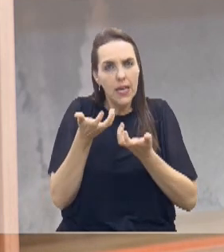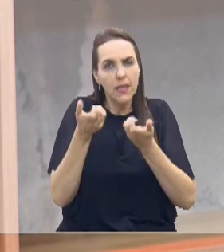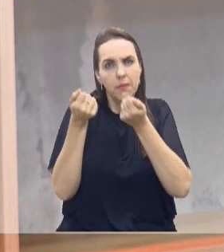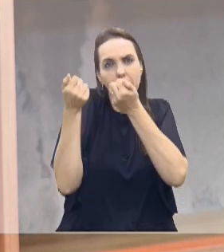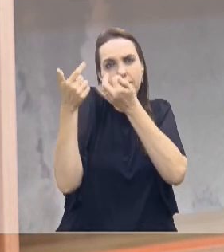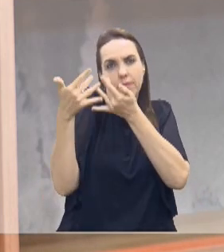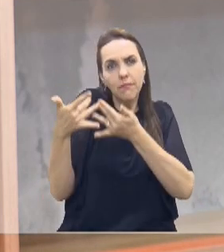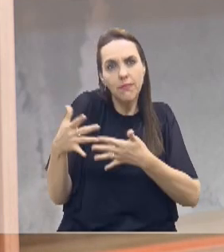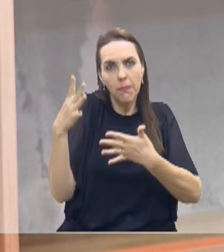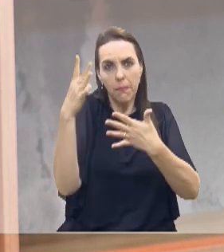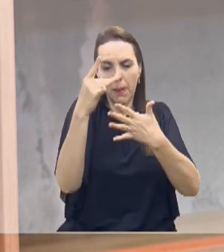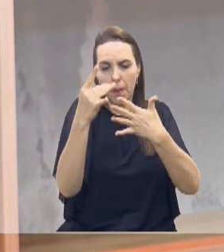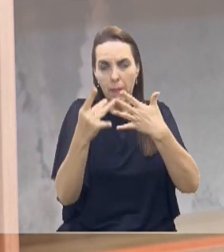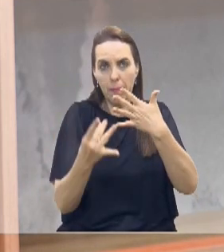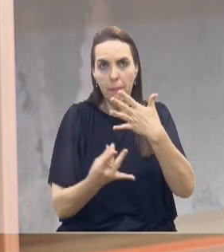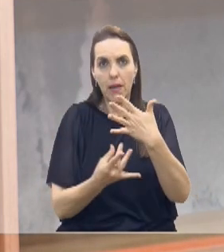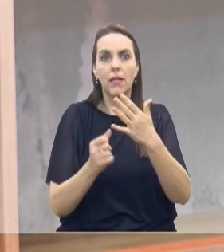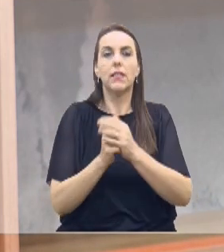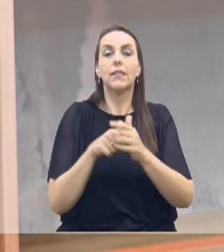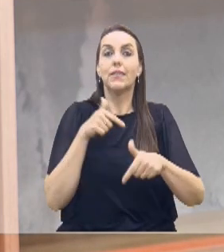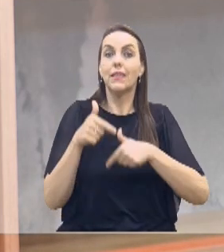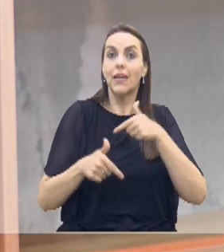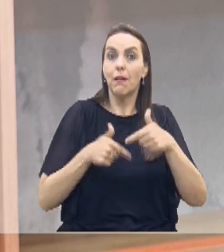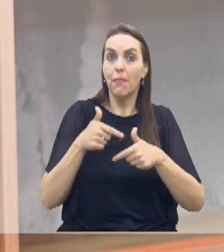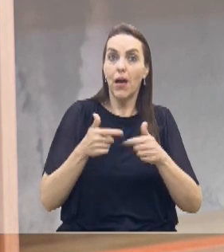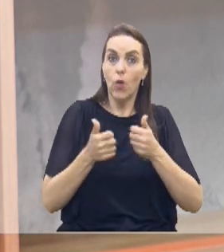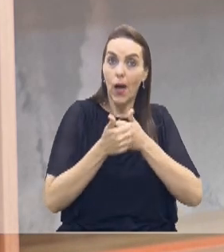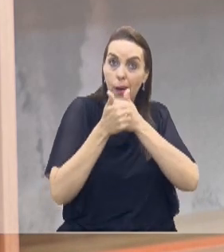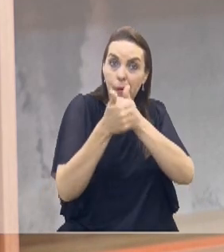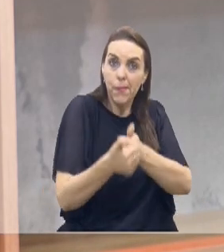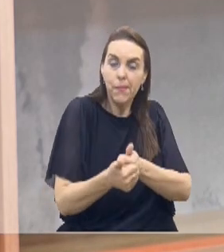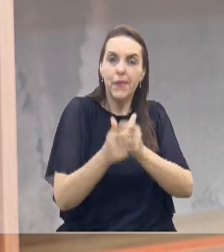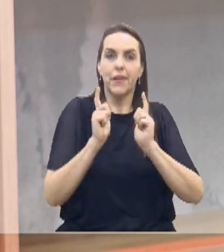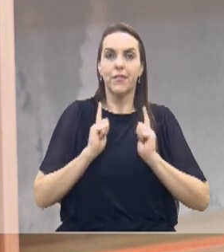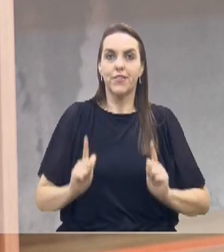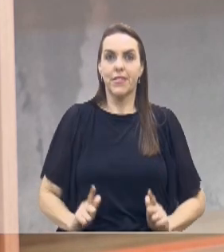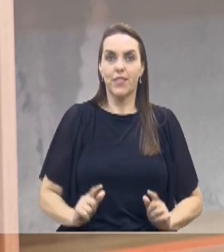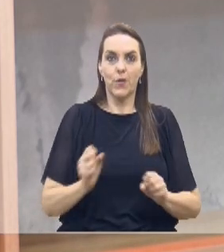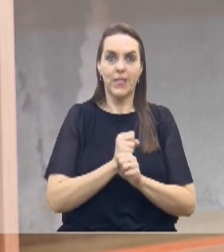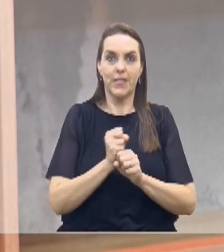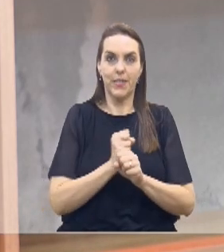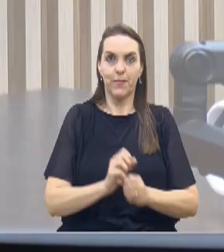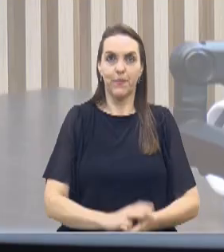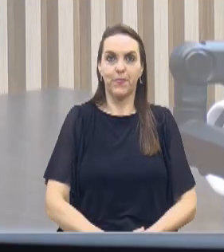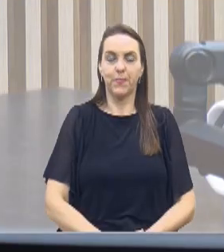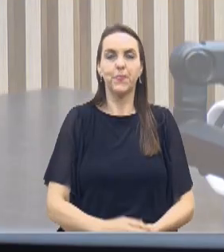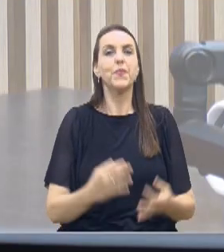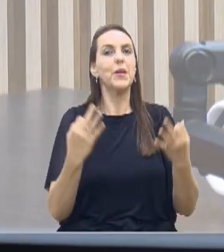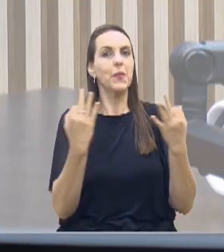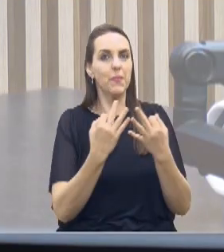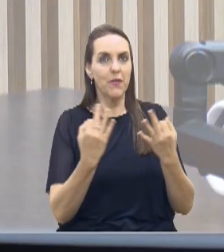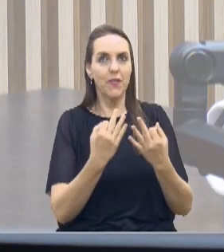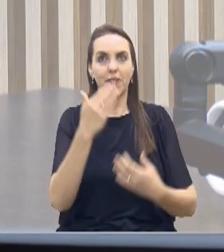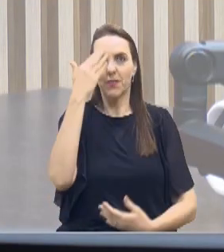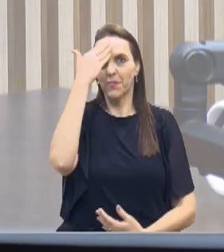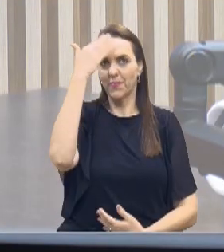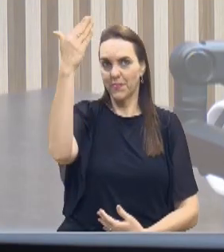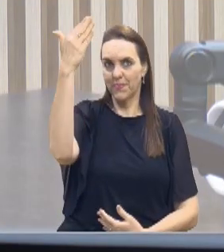esses eixos de trabalho que acompanharam a gestão da casa ao longo deste ano. Perfeito, eu ia dizer como é que é?